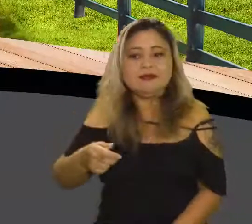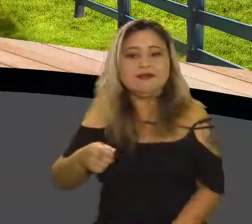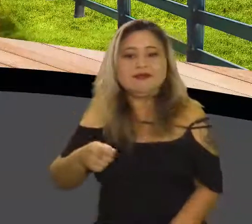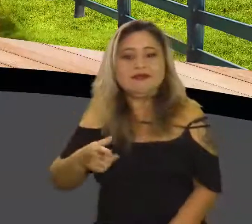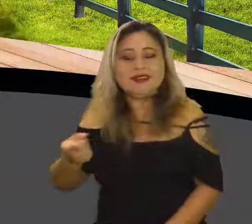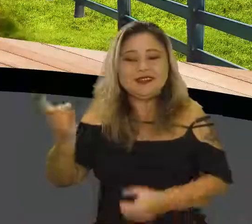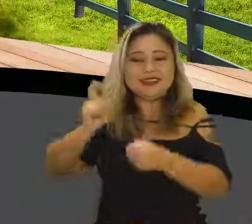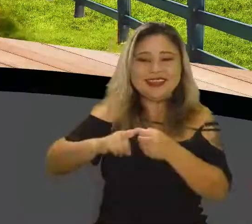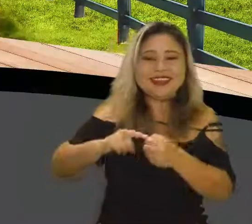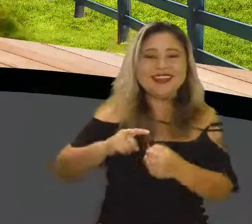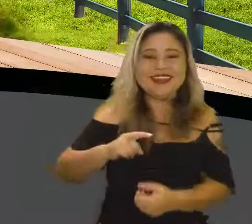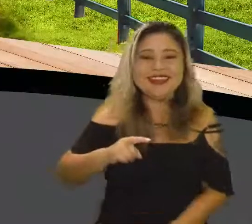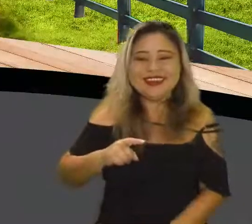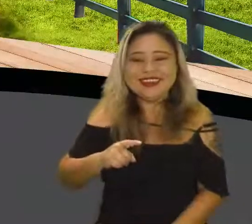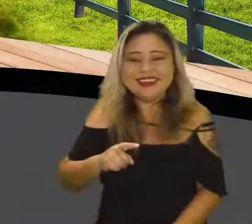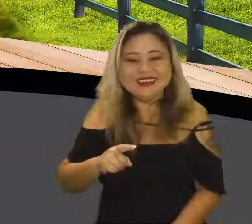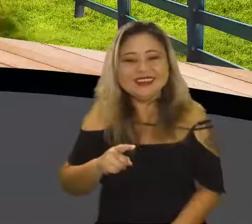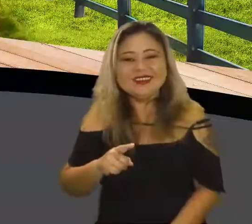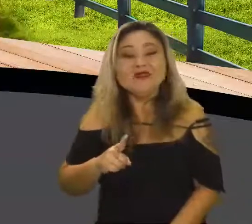eu volto.